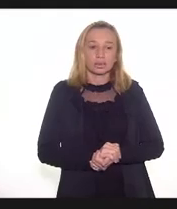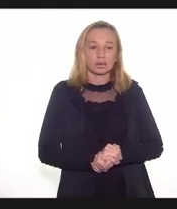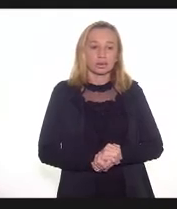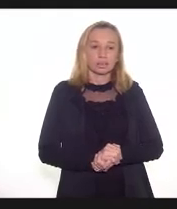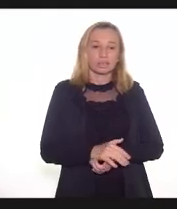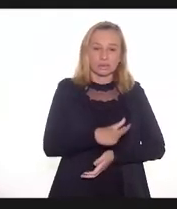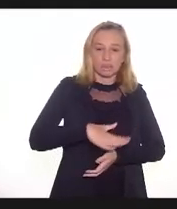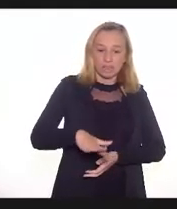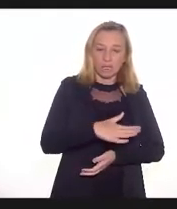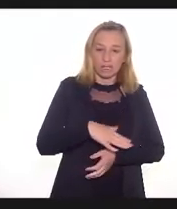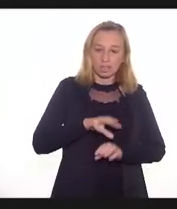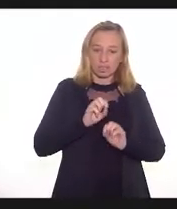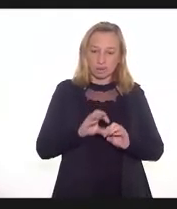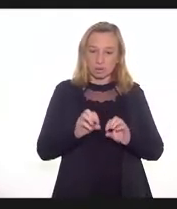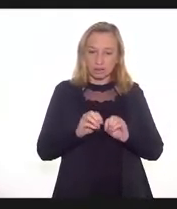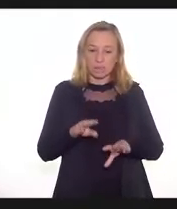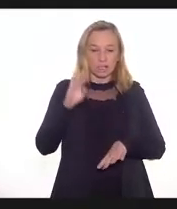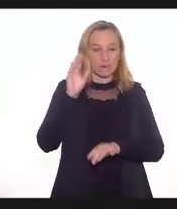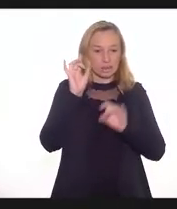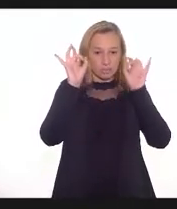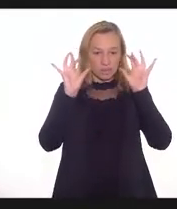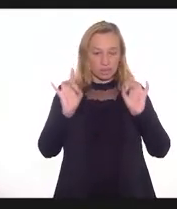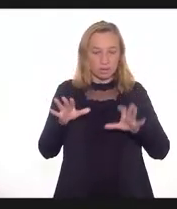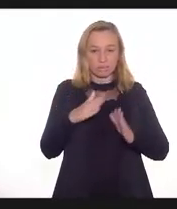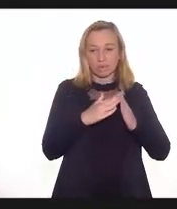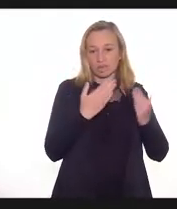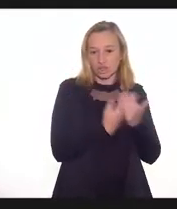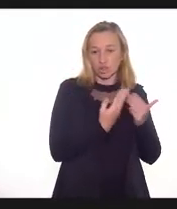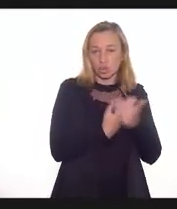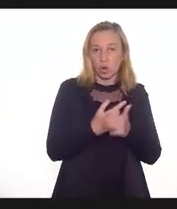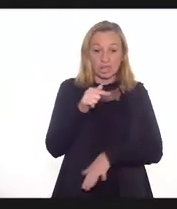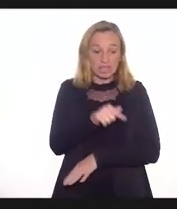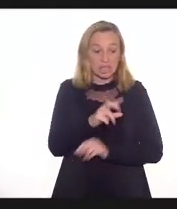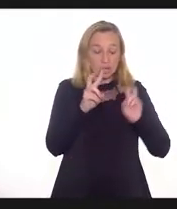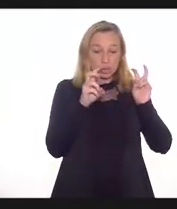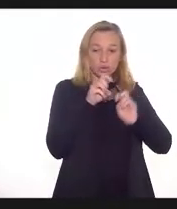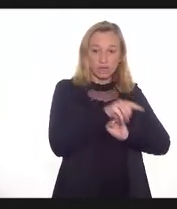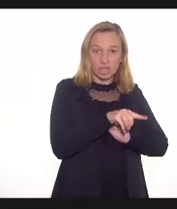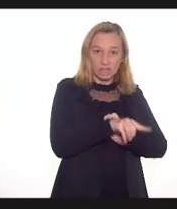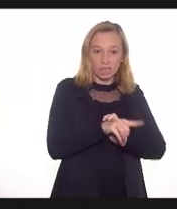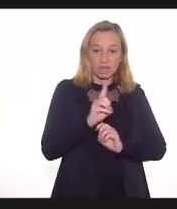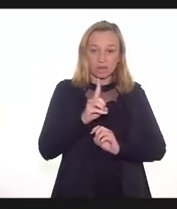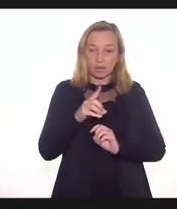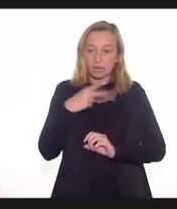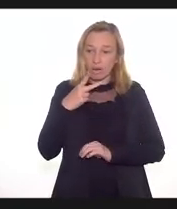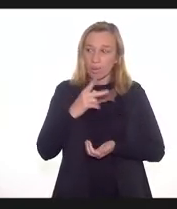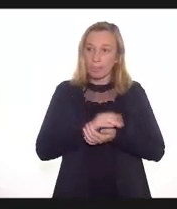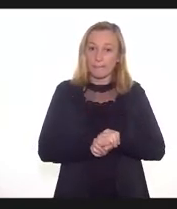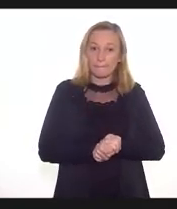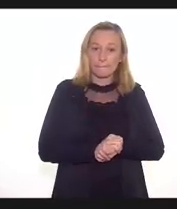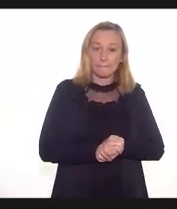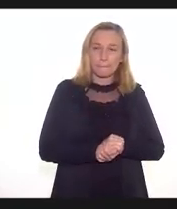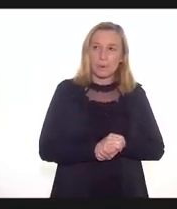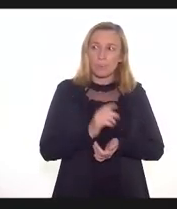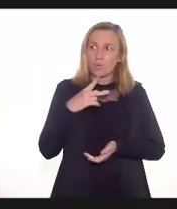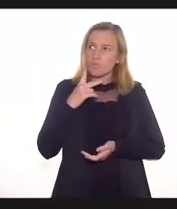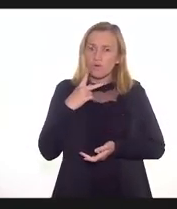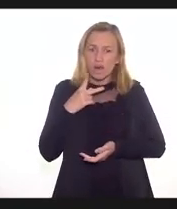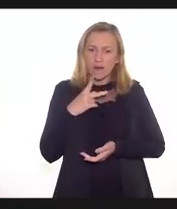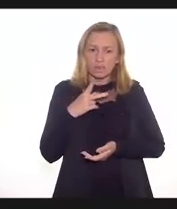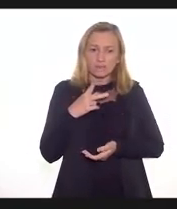na área educacional, especialmente nas escolas. Nesse caso específico, nós não estamos impondo aqui, eu não me refiro